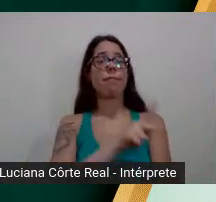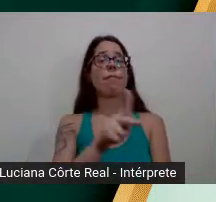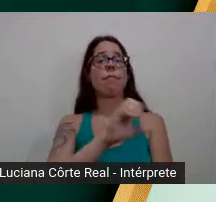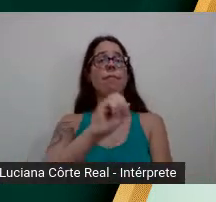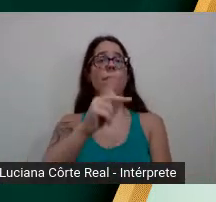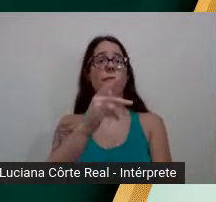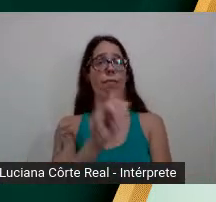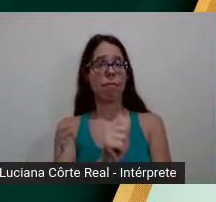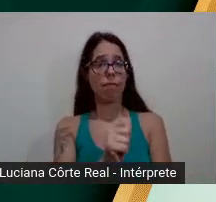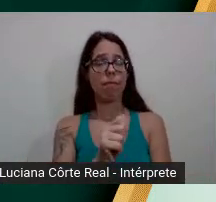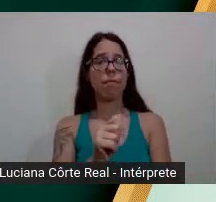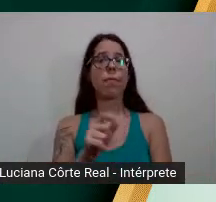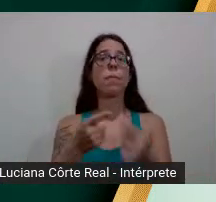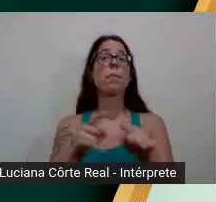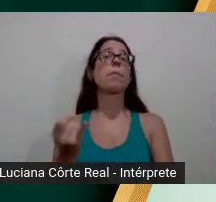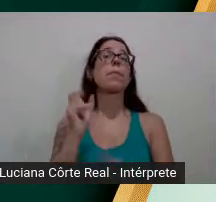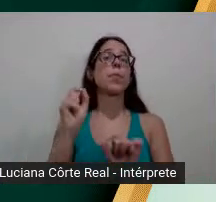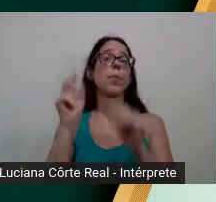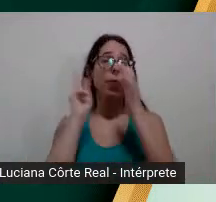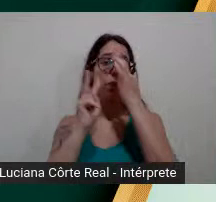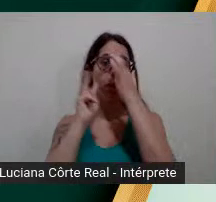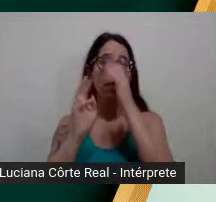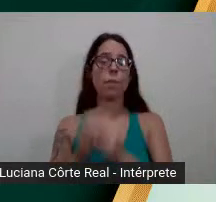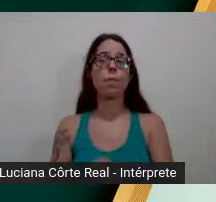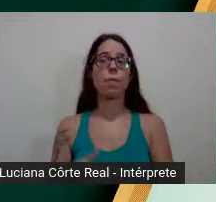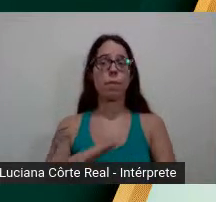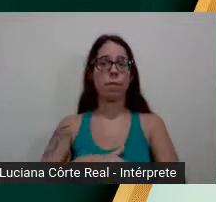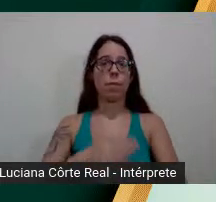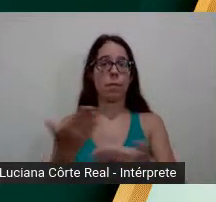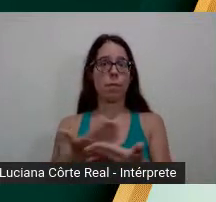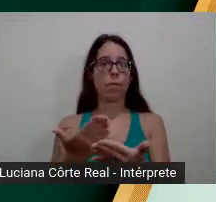Mas é importante lembrar, nesse momento,